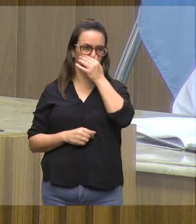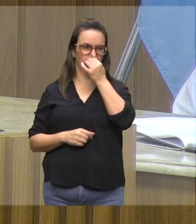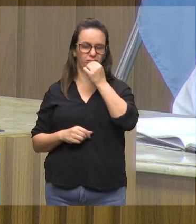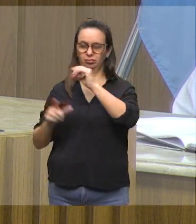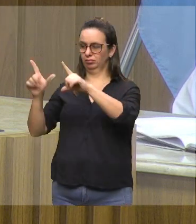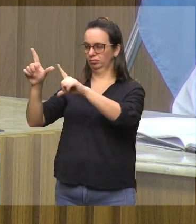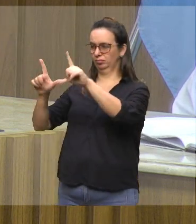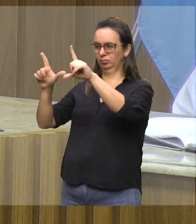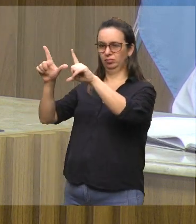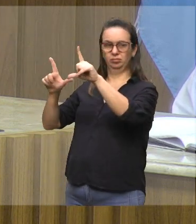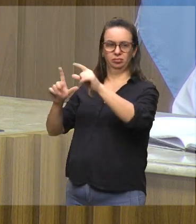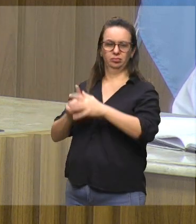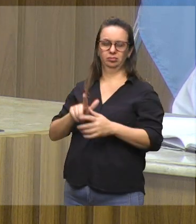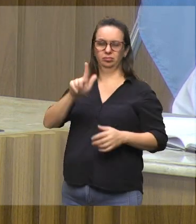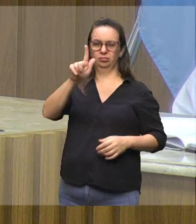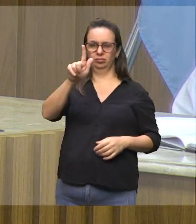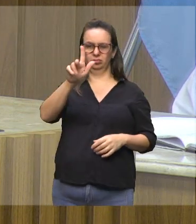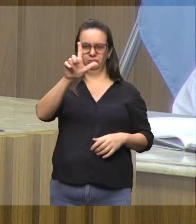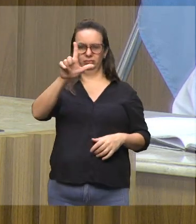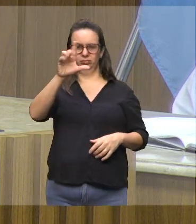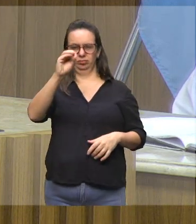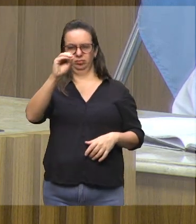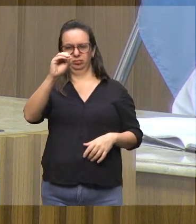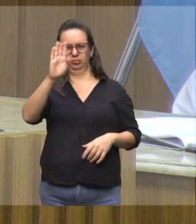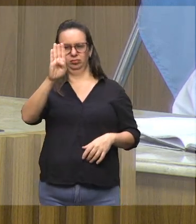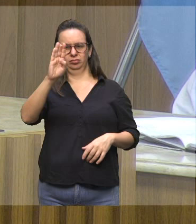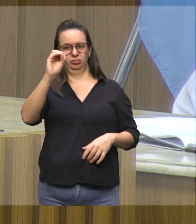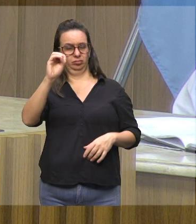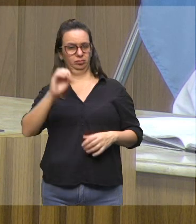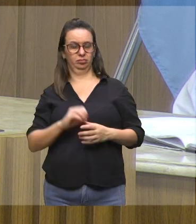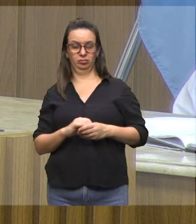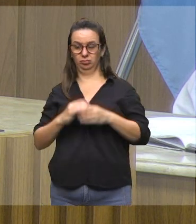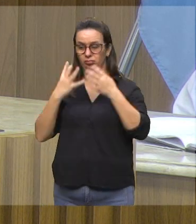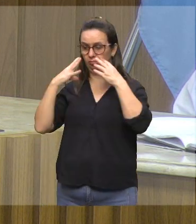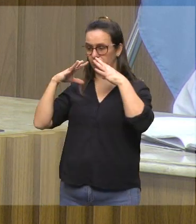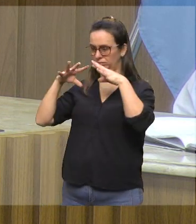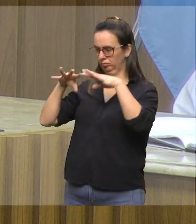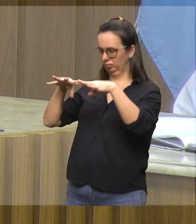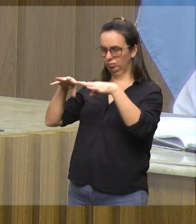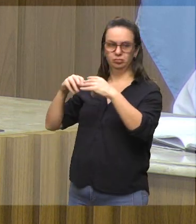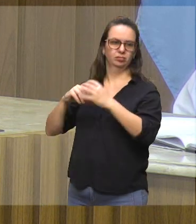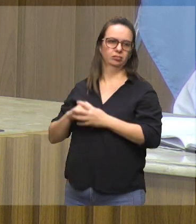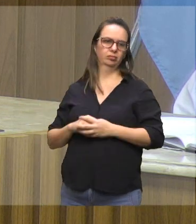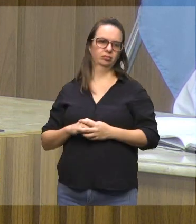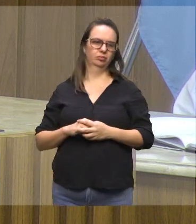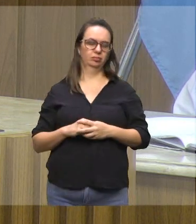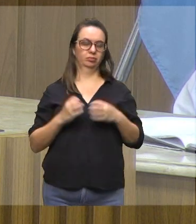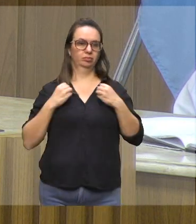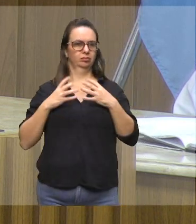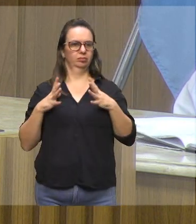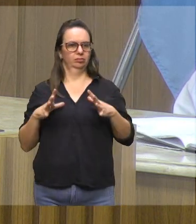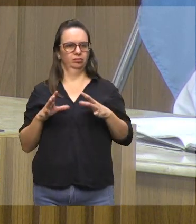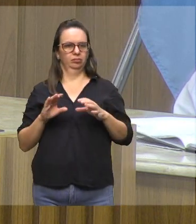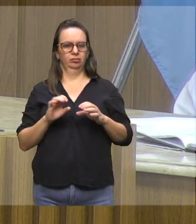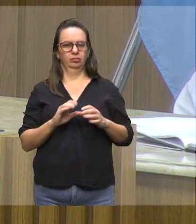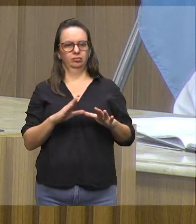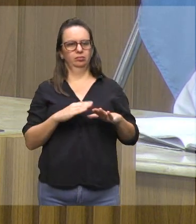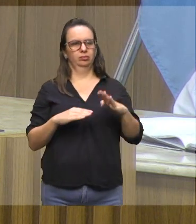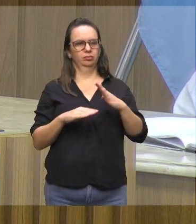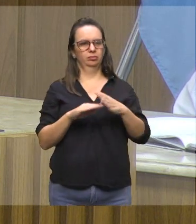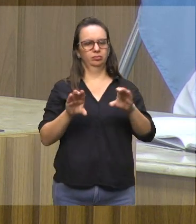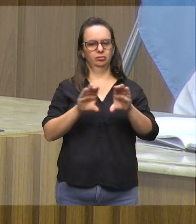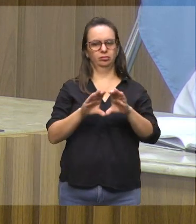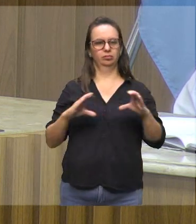da Globo, algo parecido, que chama a atenção de toda a nossa comunidade.